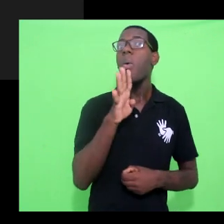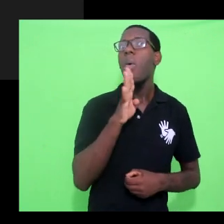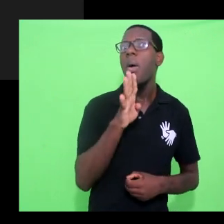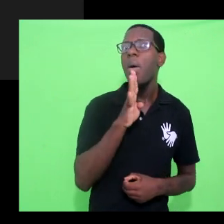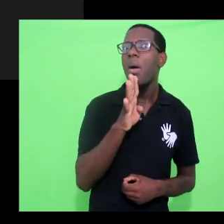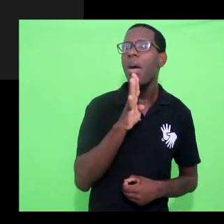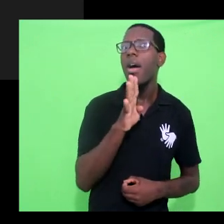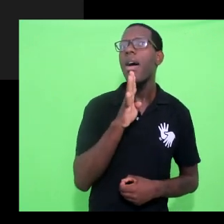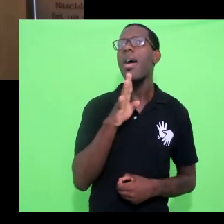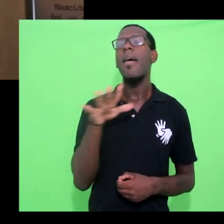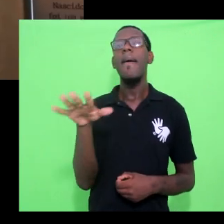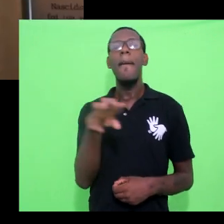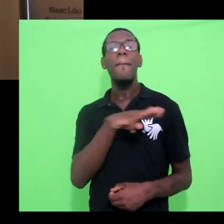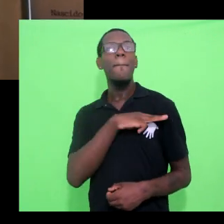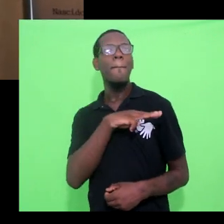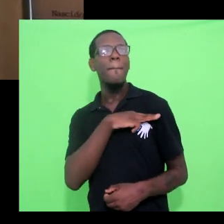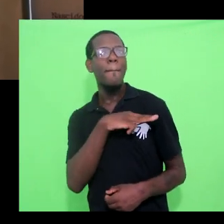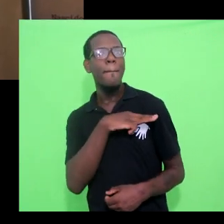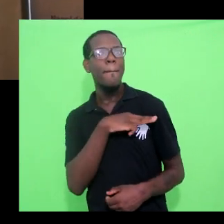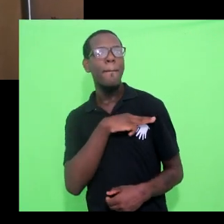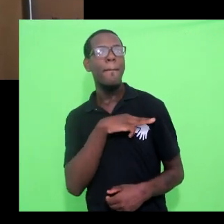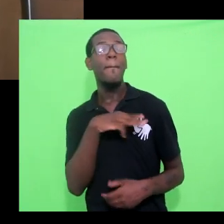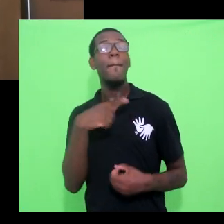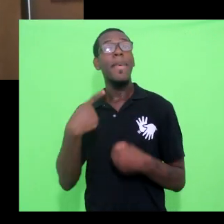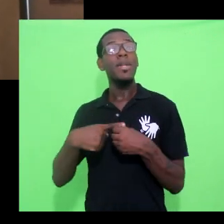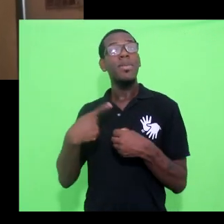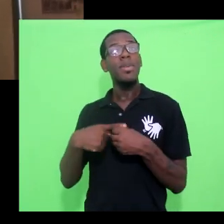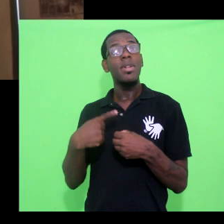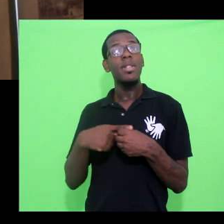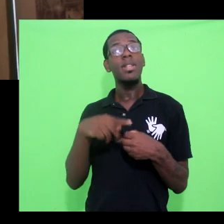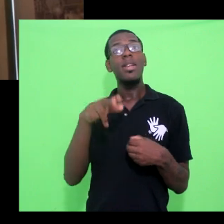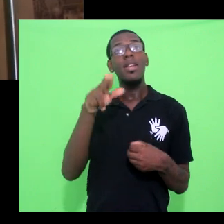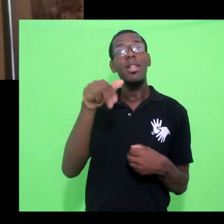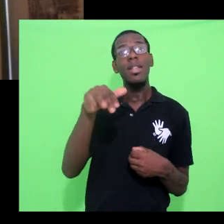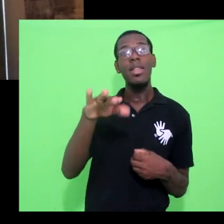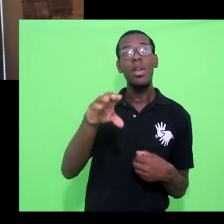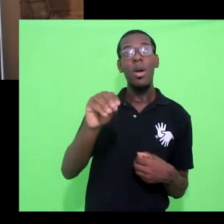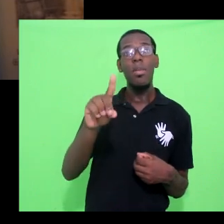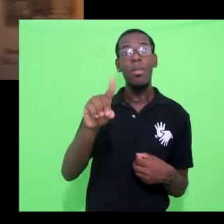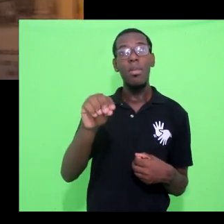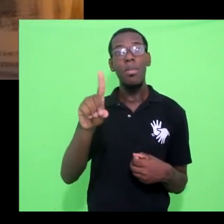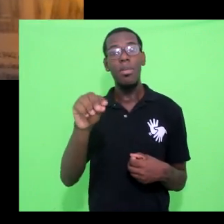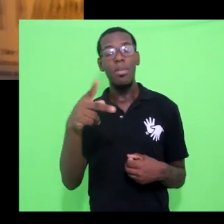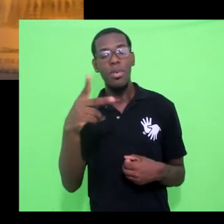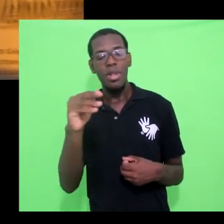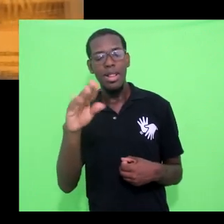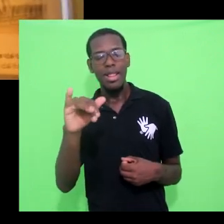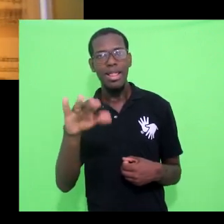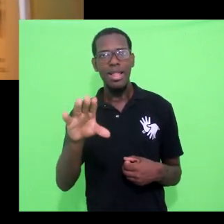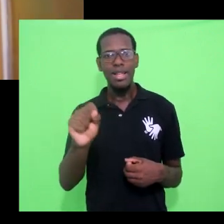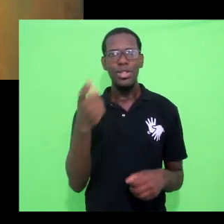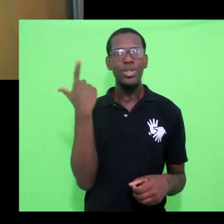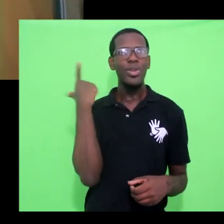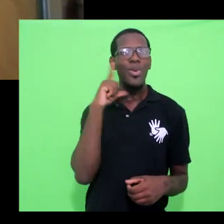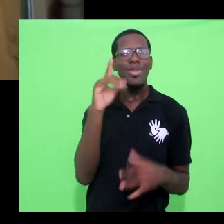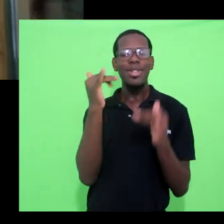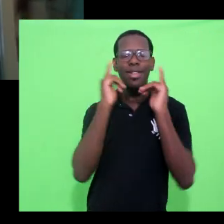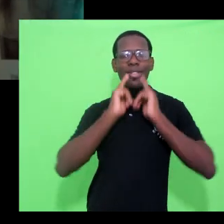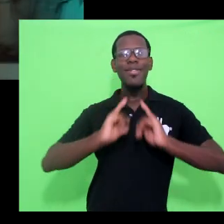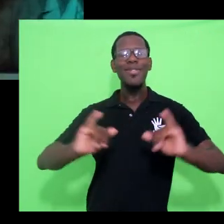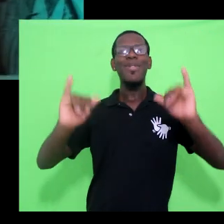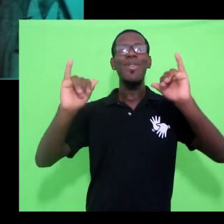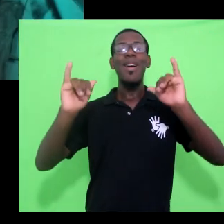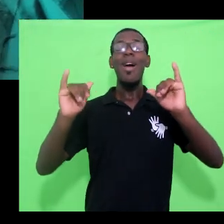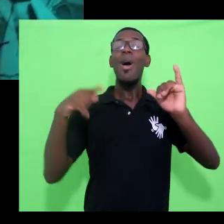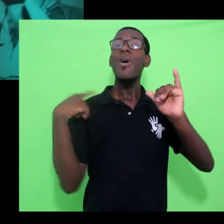limite oeste, vamos dizer assim, o município de Mesquita, que é conhecida muito popularmente por Serra do Madureira, mas o nome